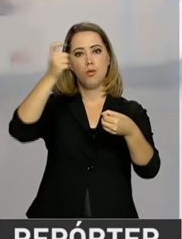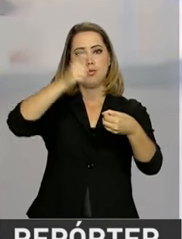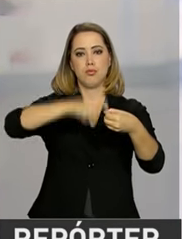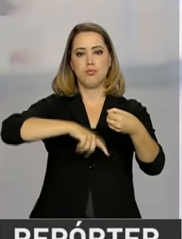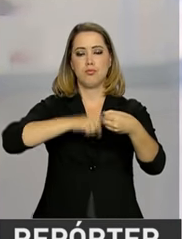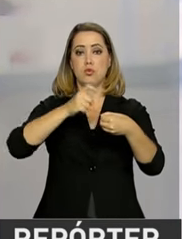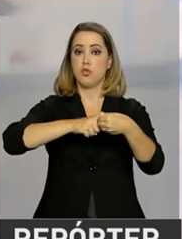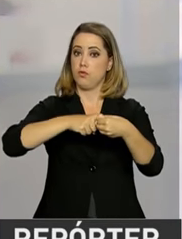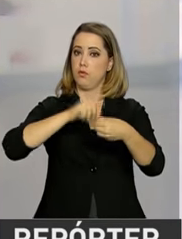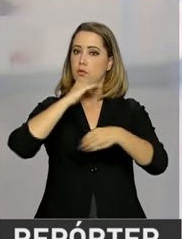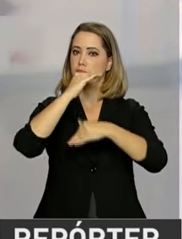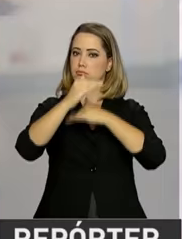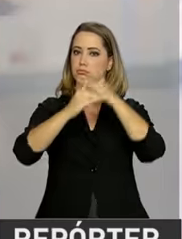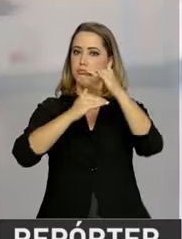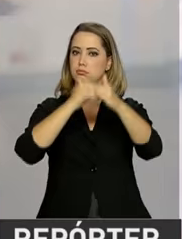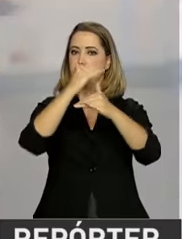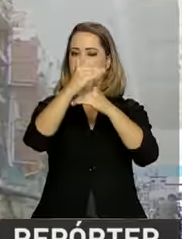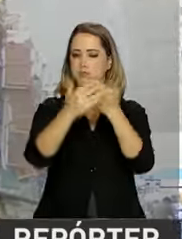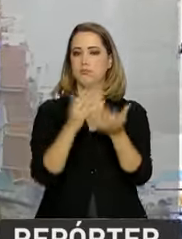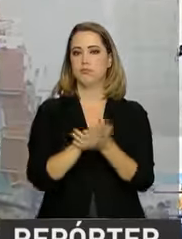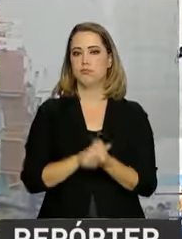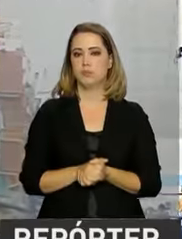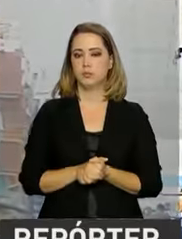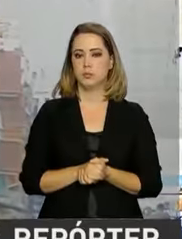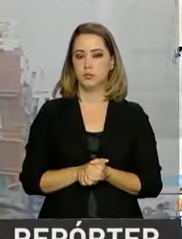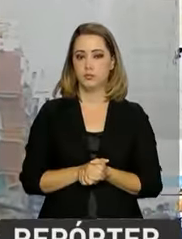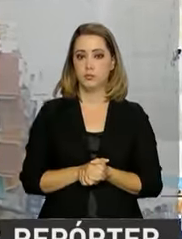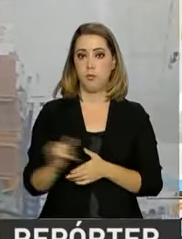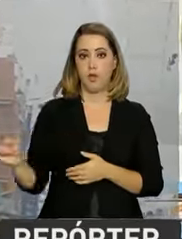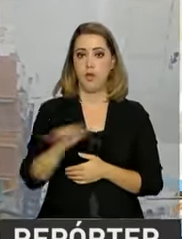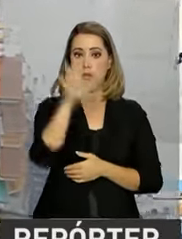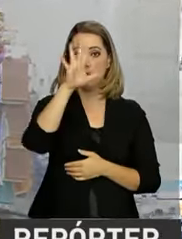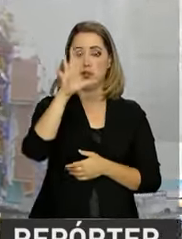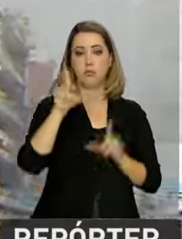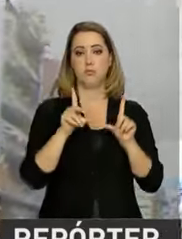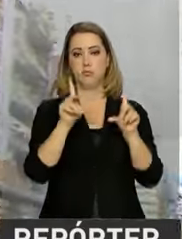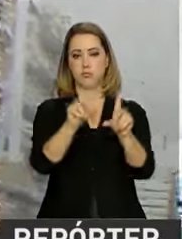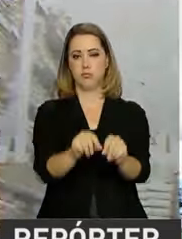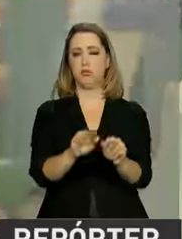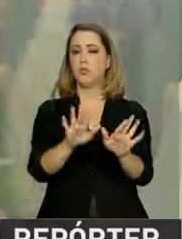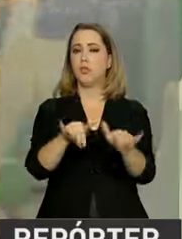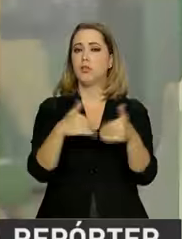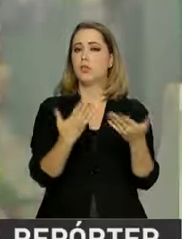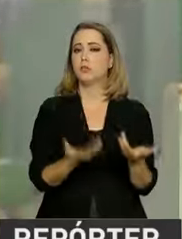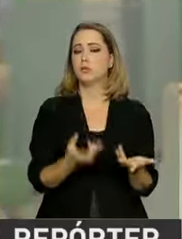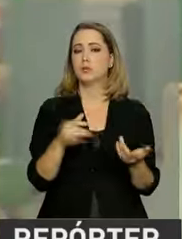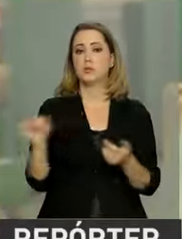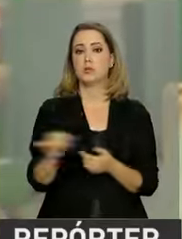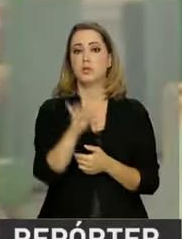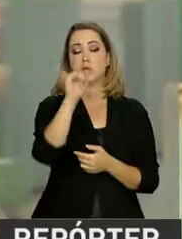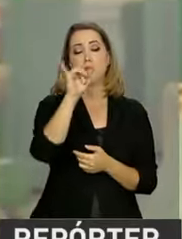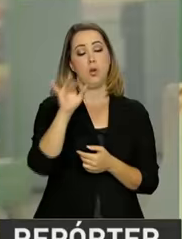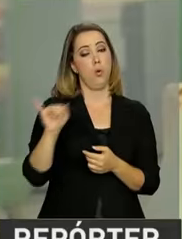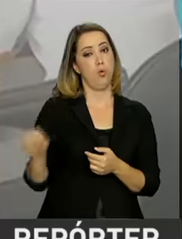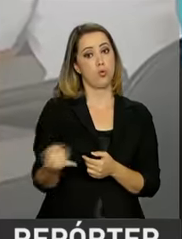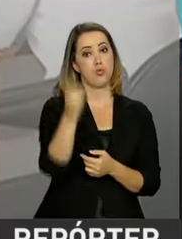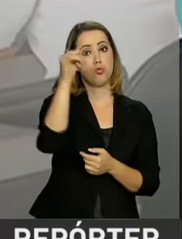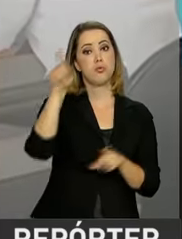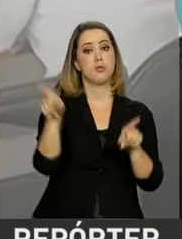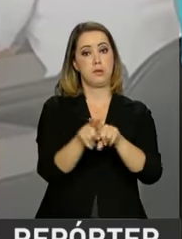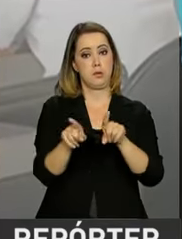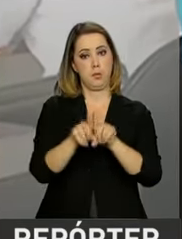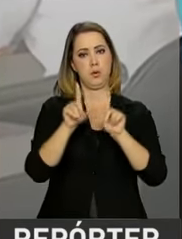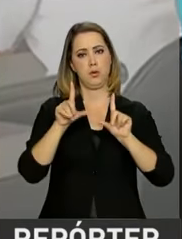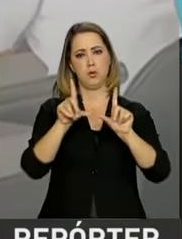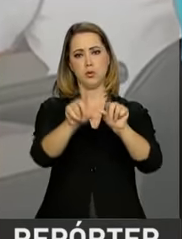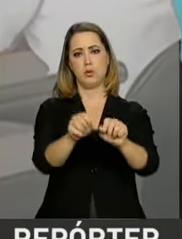ano um caminho de recuperação Econômica a inflação está em queda e por conta disso os juros também estão caindo o que